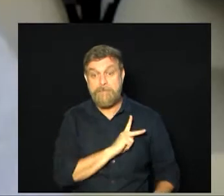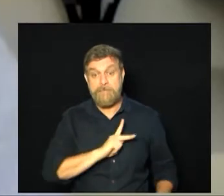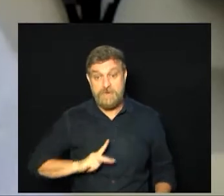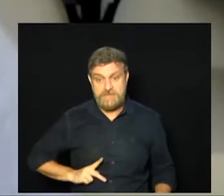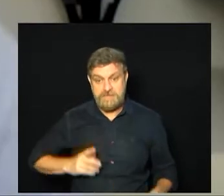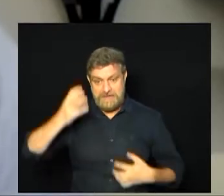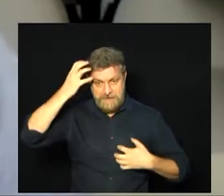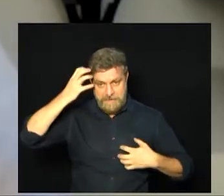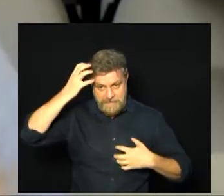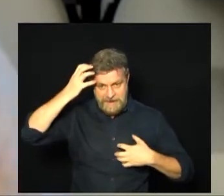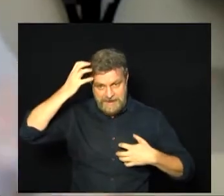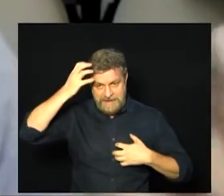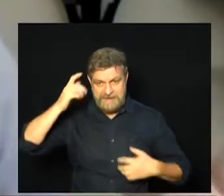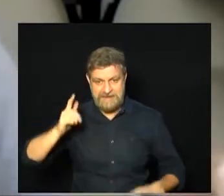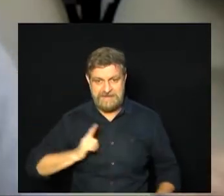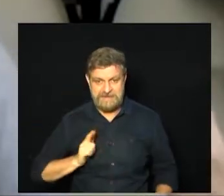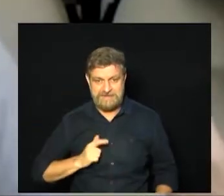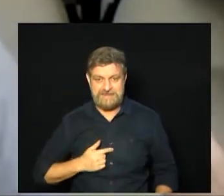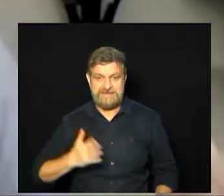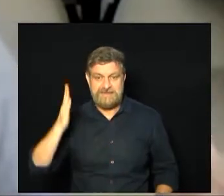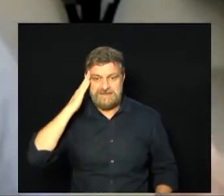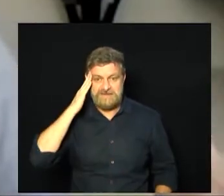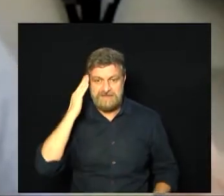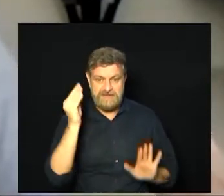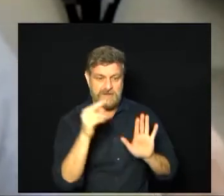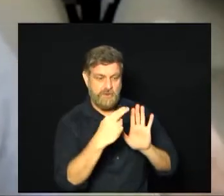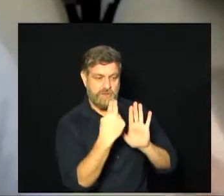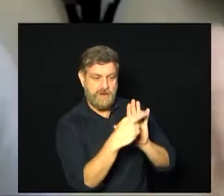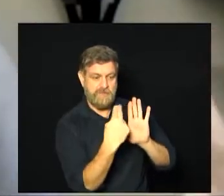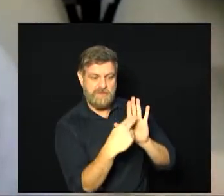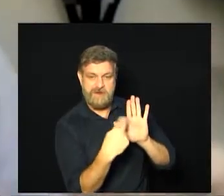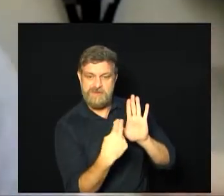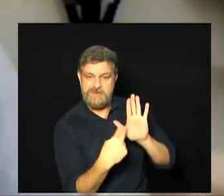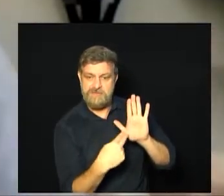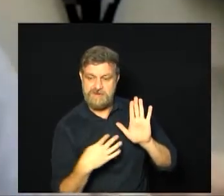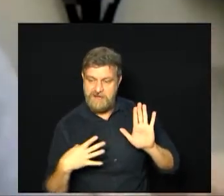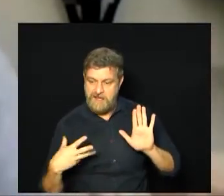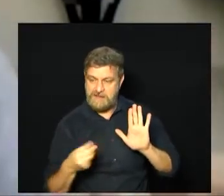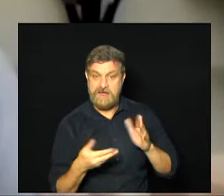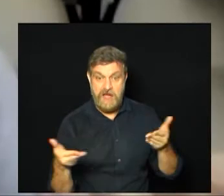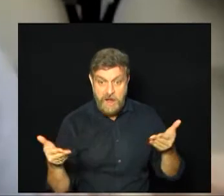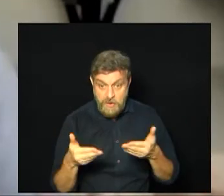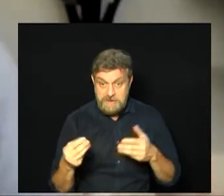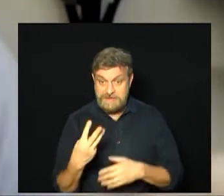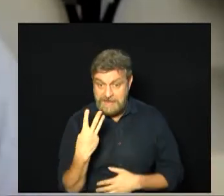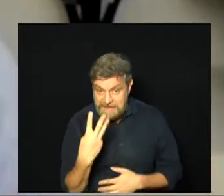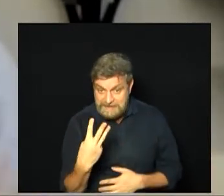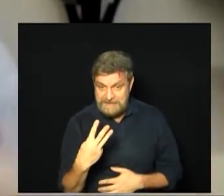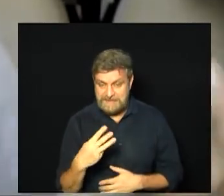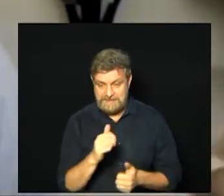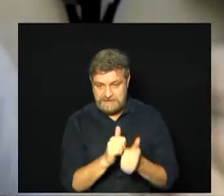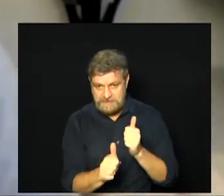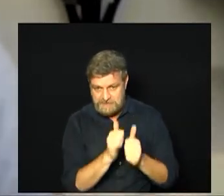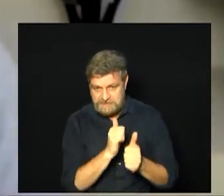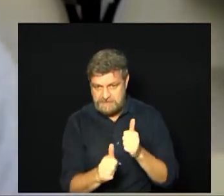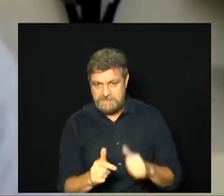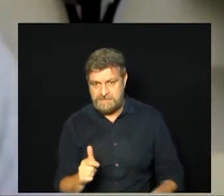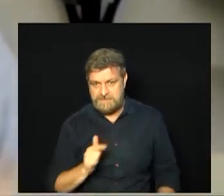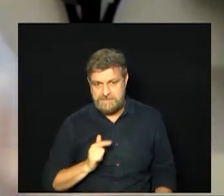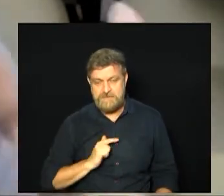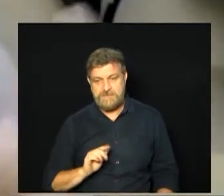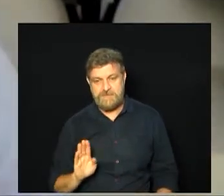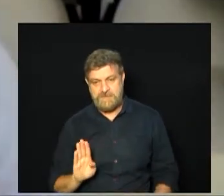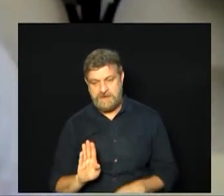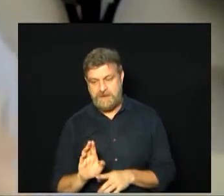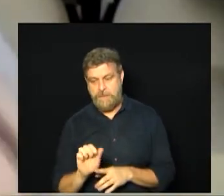Ponte Preta. Eu sei a escalação até hoje. Em 3 jogos, exatamente. O gol do Basílio, que ficou famoso.